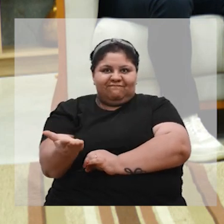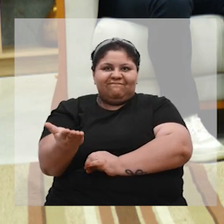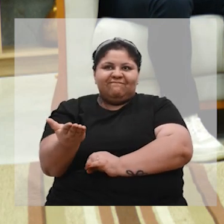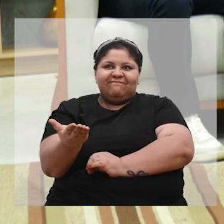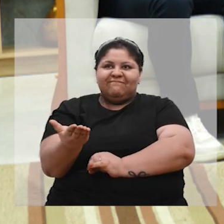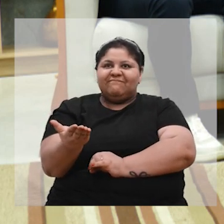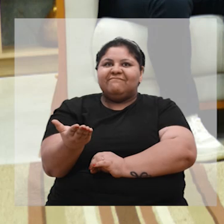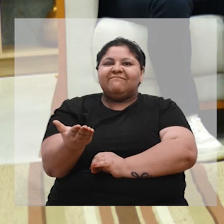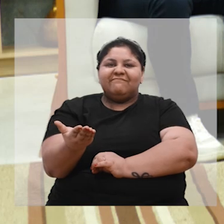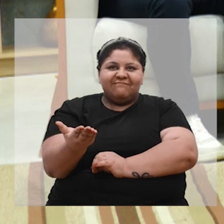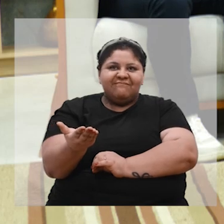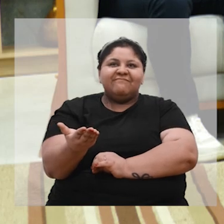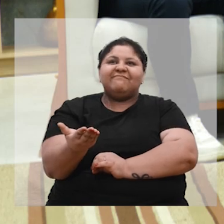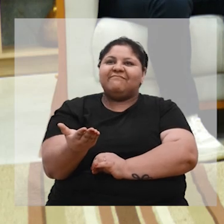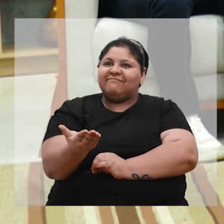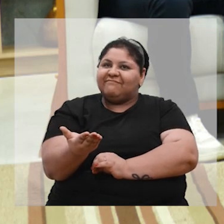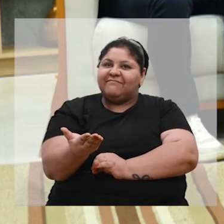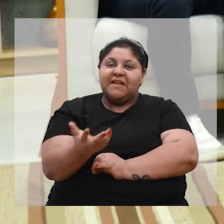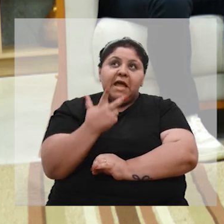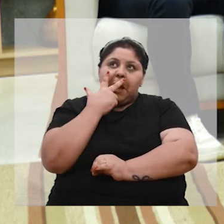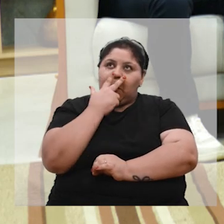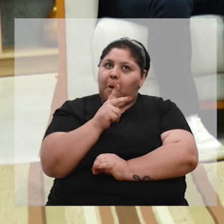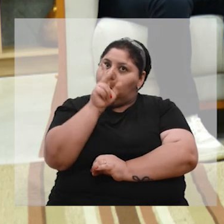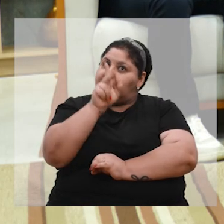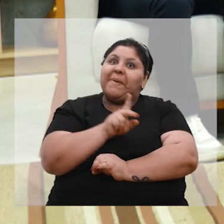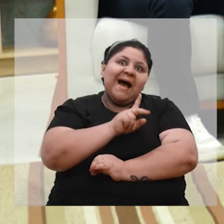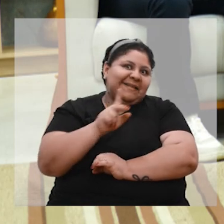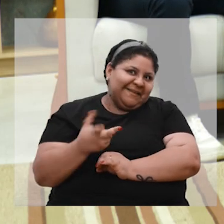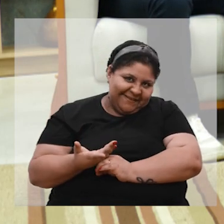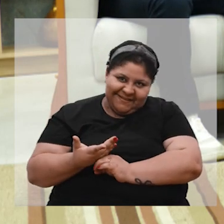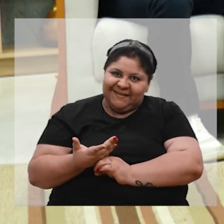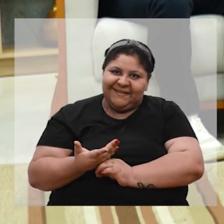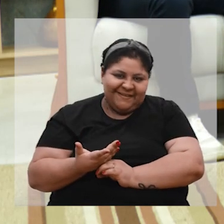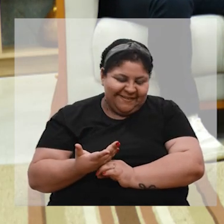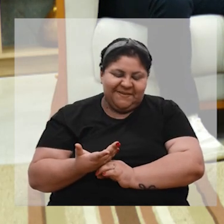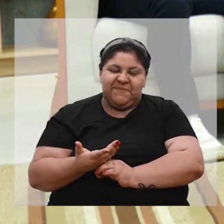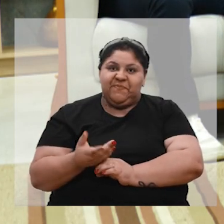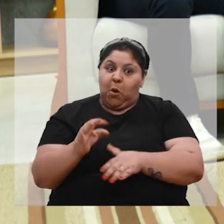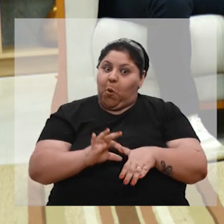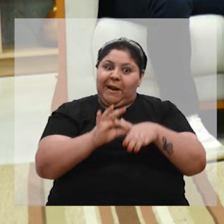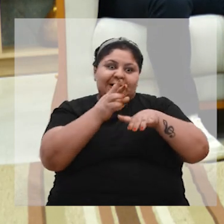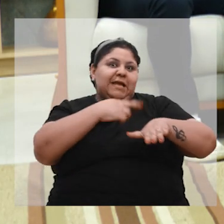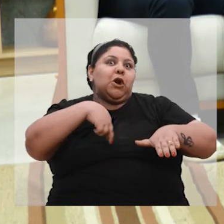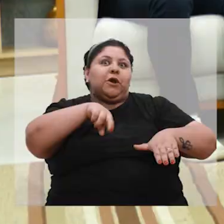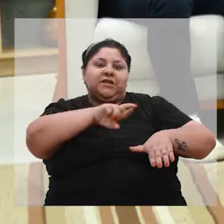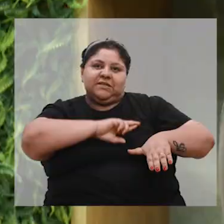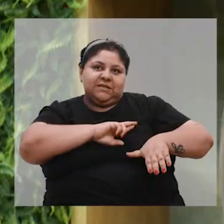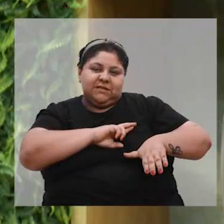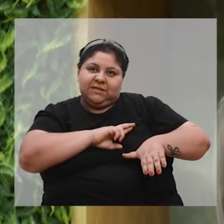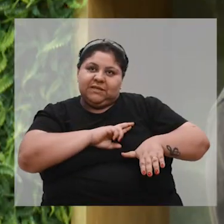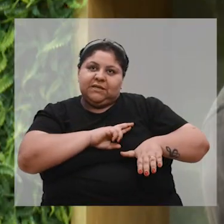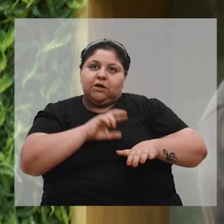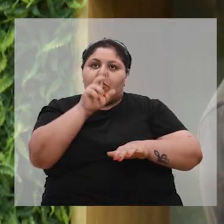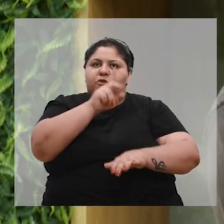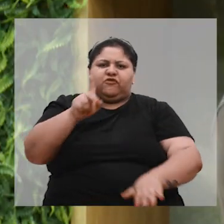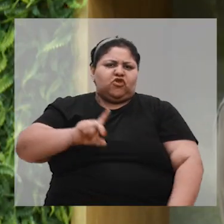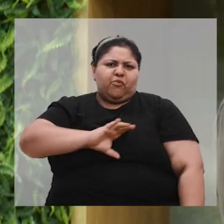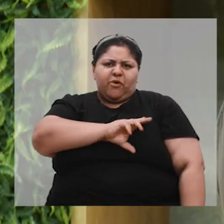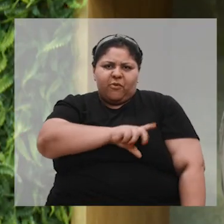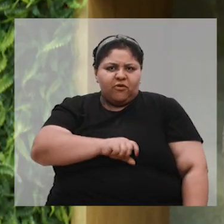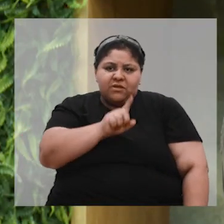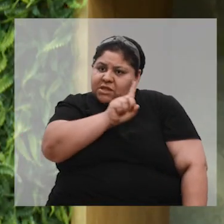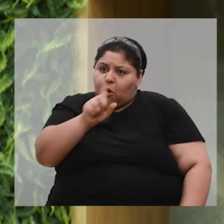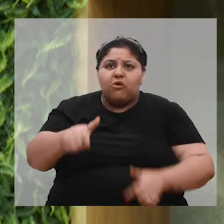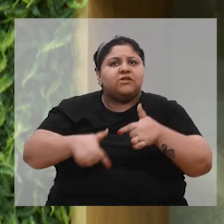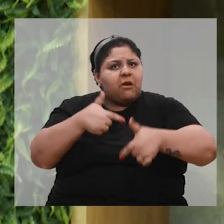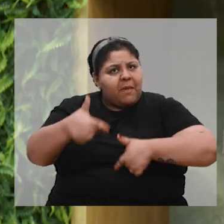É um sacerdócio, às vezes, É um sacerdócio. E aí, os profs que estão nos assistindo, que me perdoem, o professor por amor,